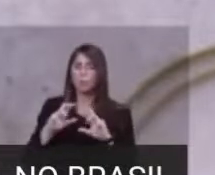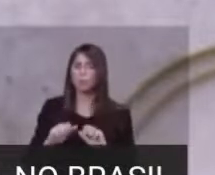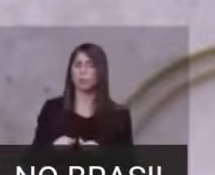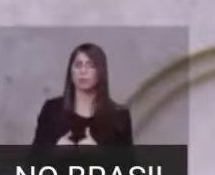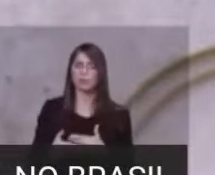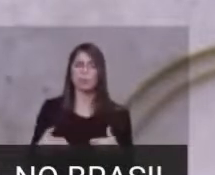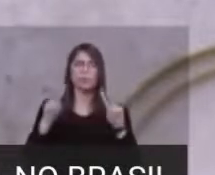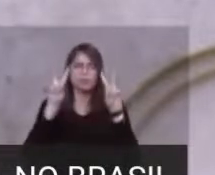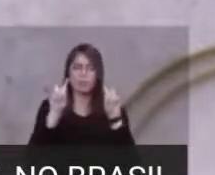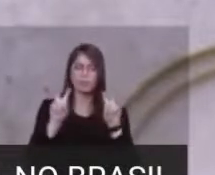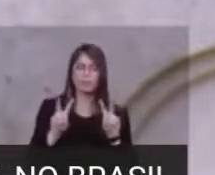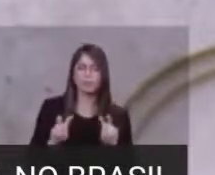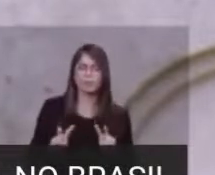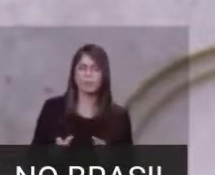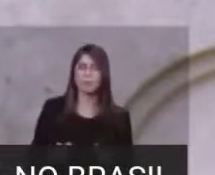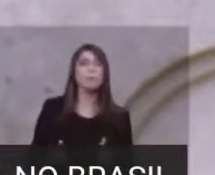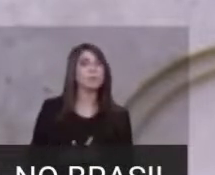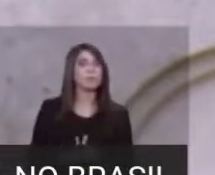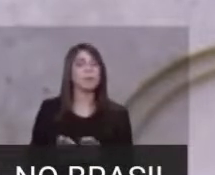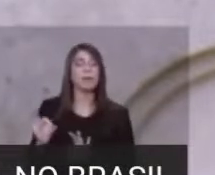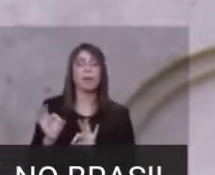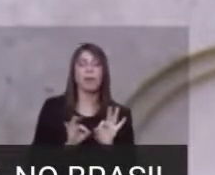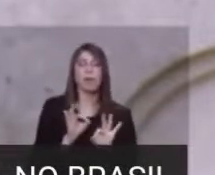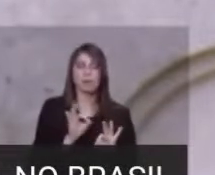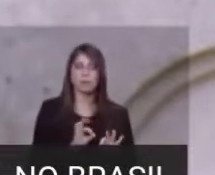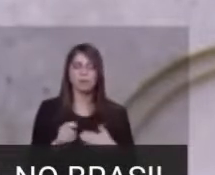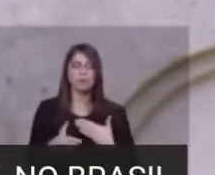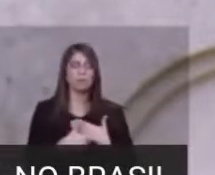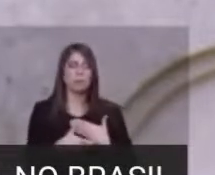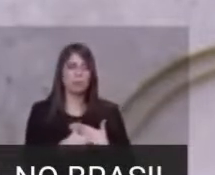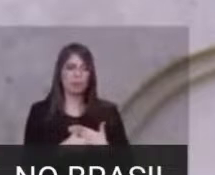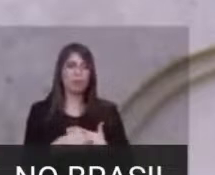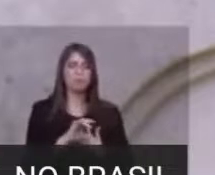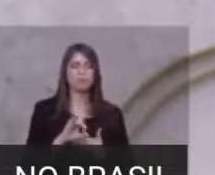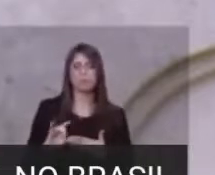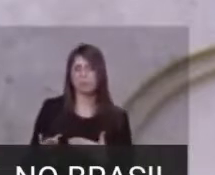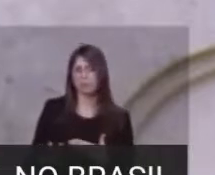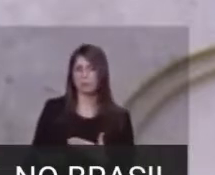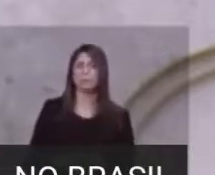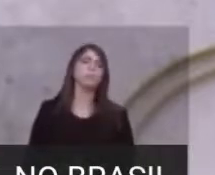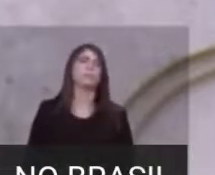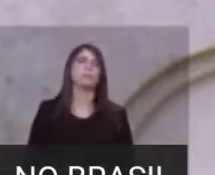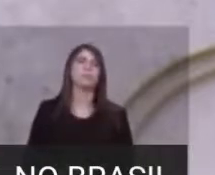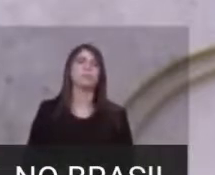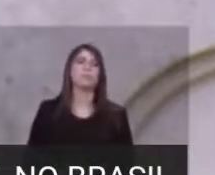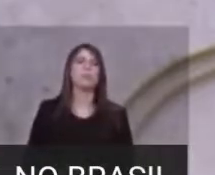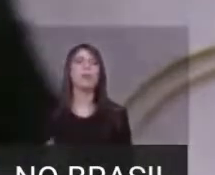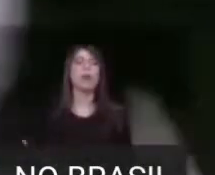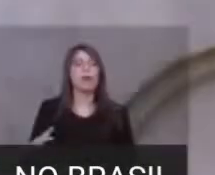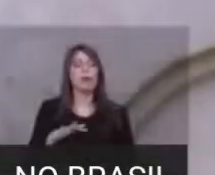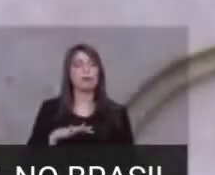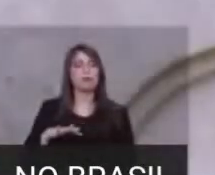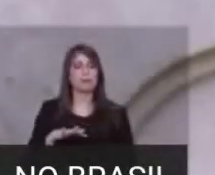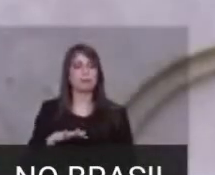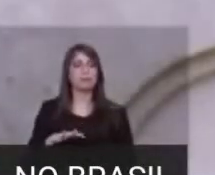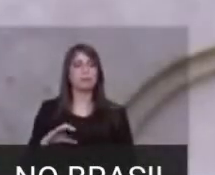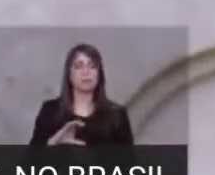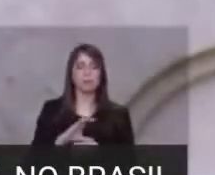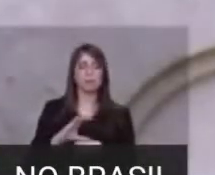cuidar de muitos temas além da organização do Estado, repartição de competências e definição de direitos. Nesse cenário